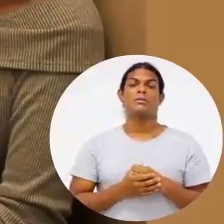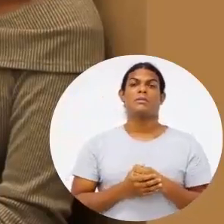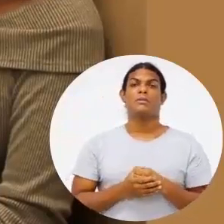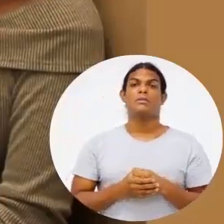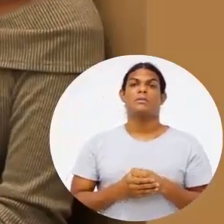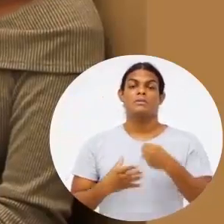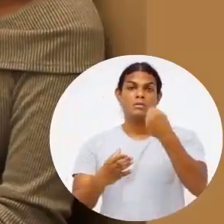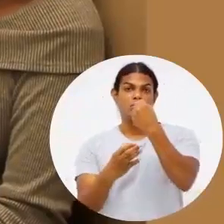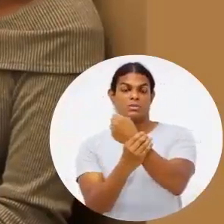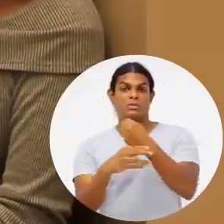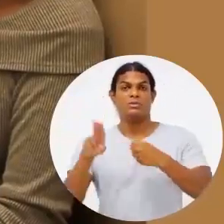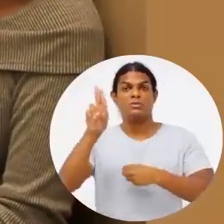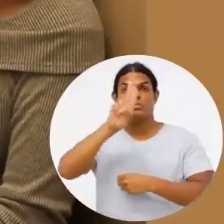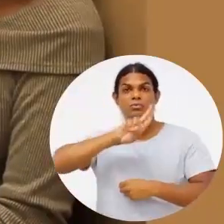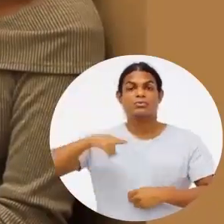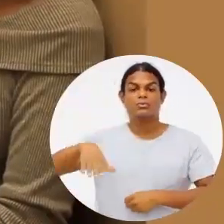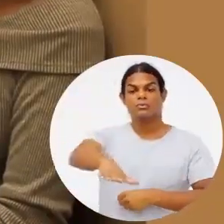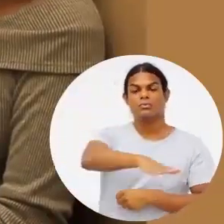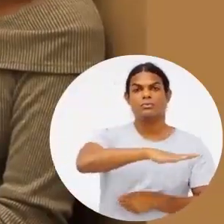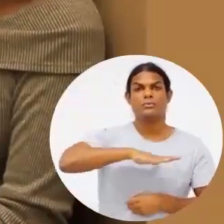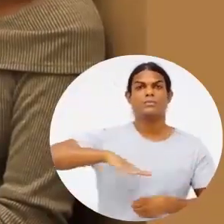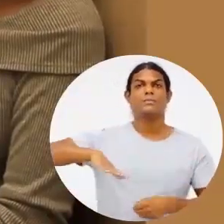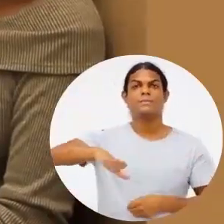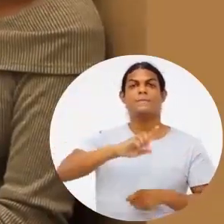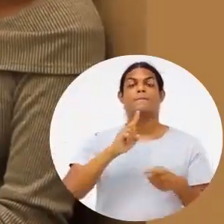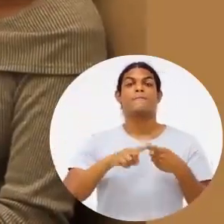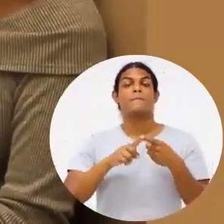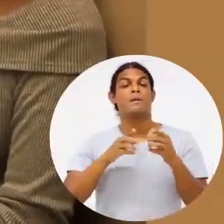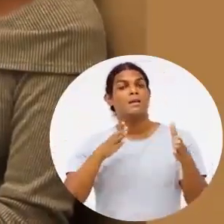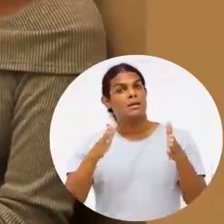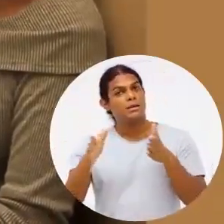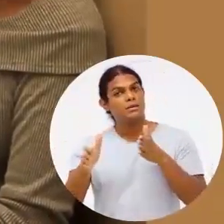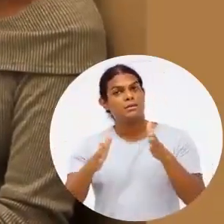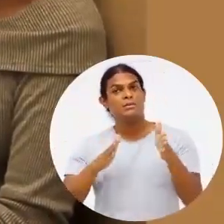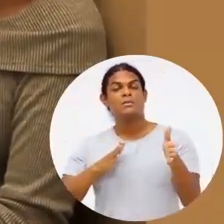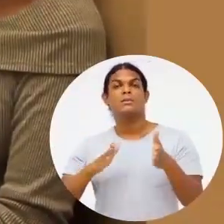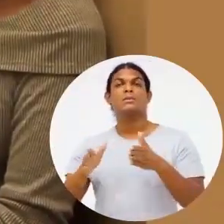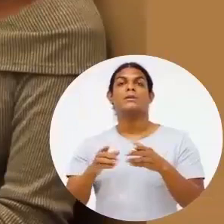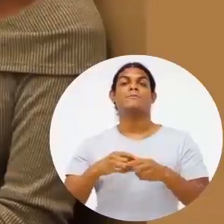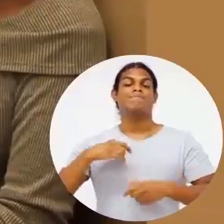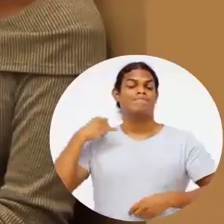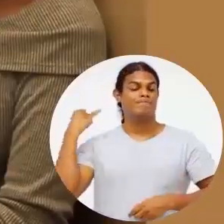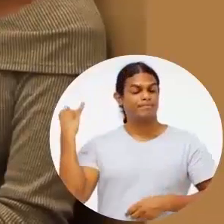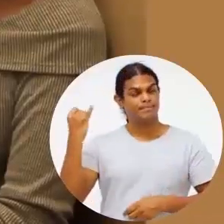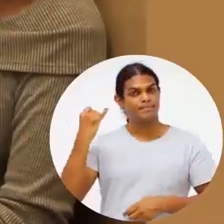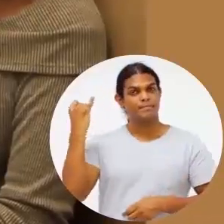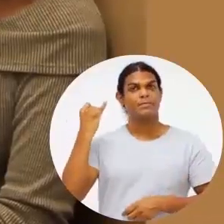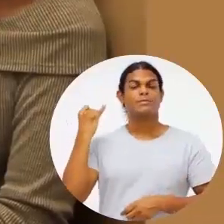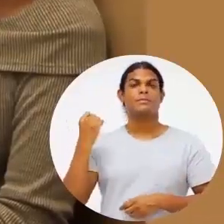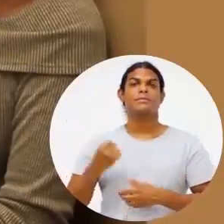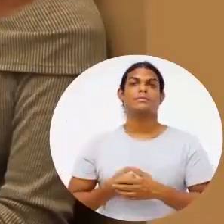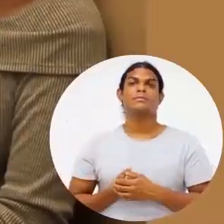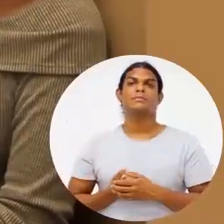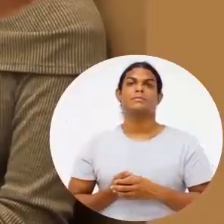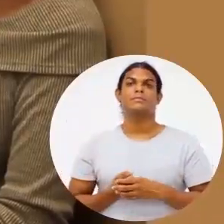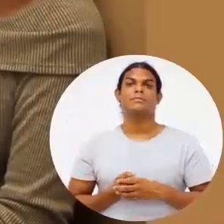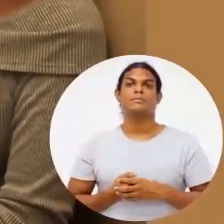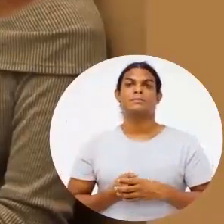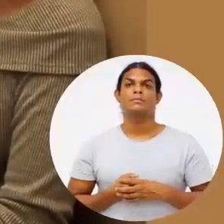uso do ambiente. Tem as questões de acessibilidade, né? Extremamente necessárias,